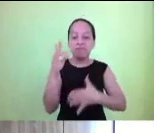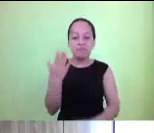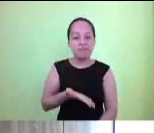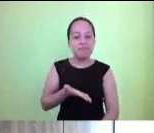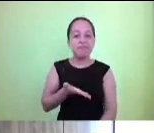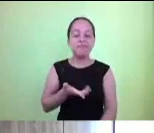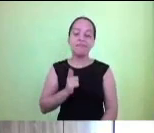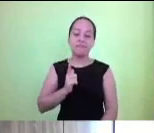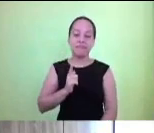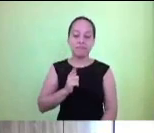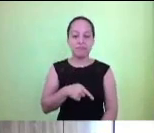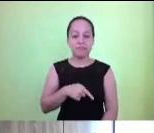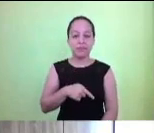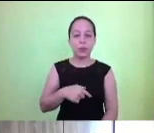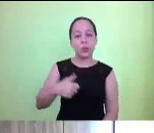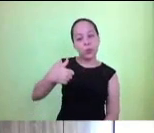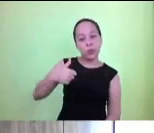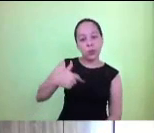Vamos gerar a lista.